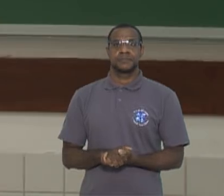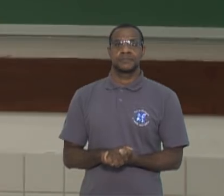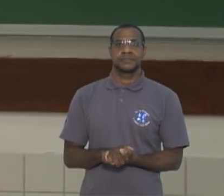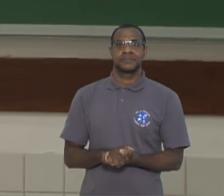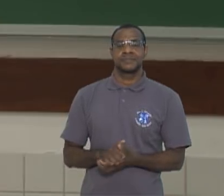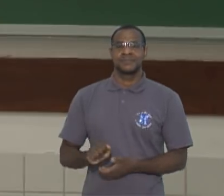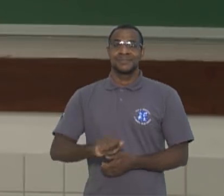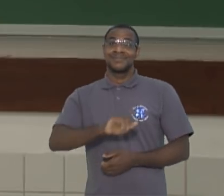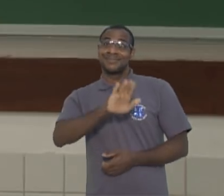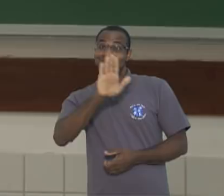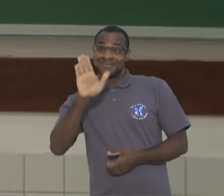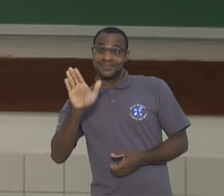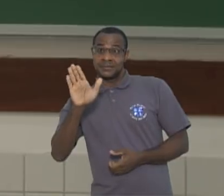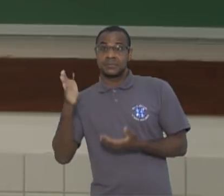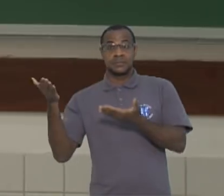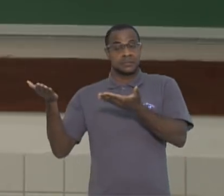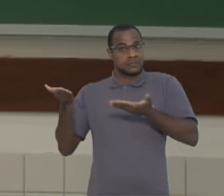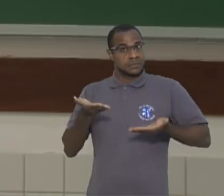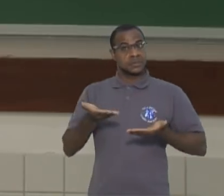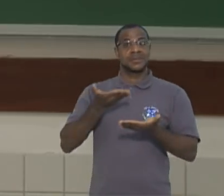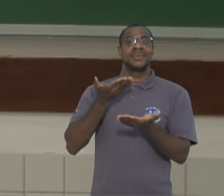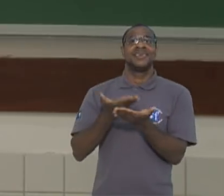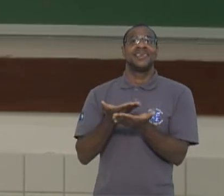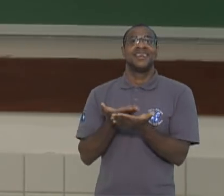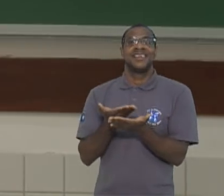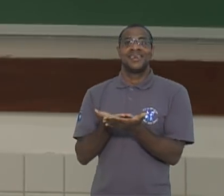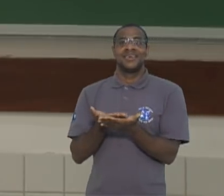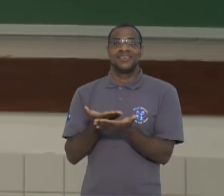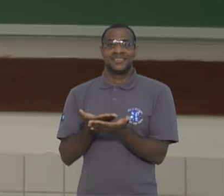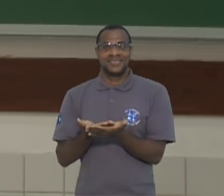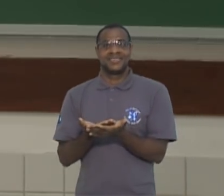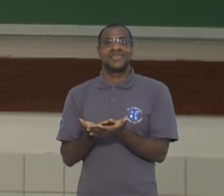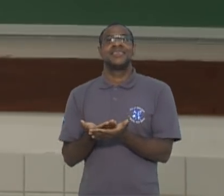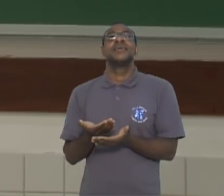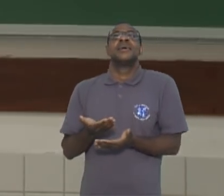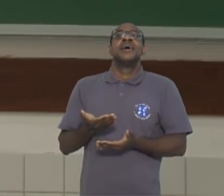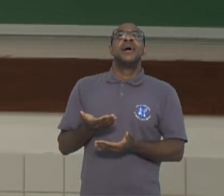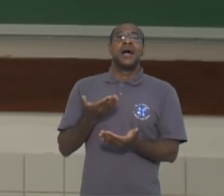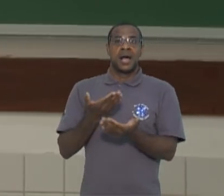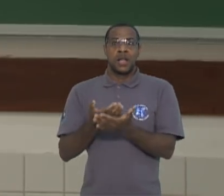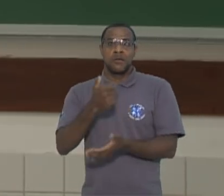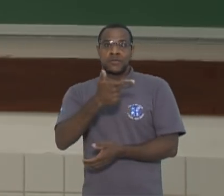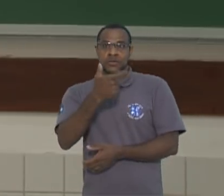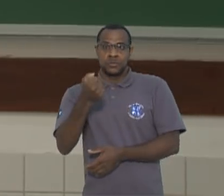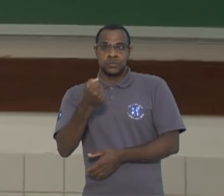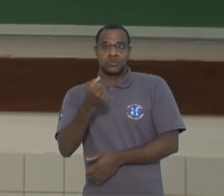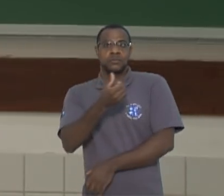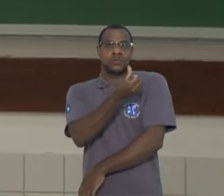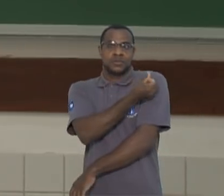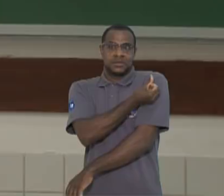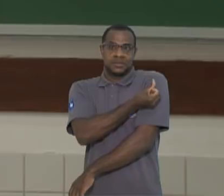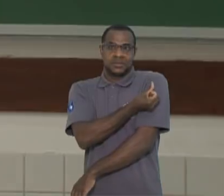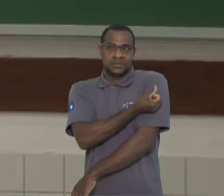Olá! Sejam bem-vindos à nossa aula 21 de arte do sexto ano. Vamos lá?